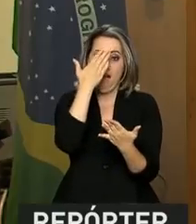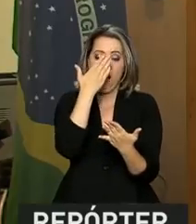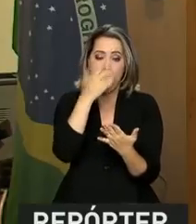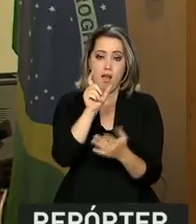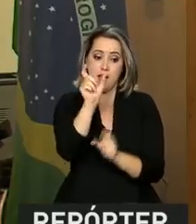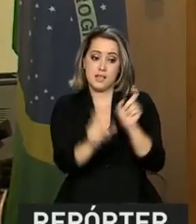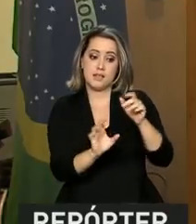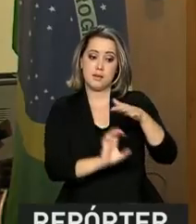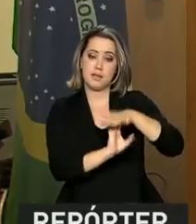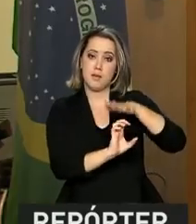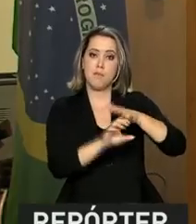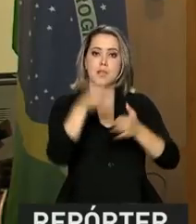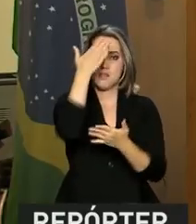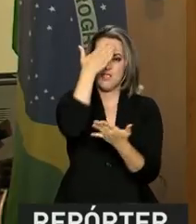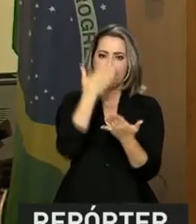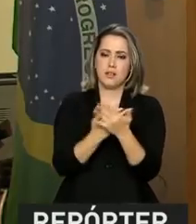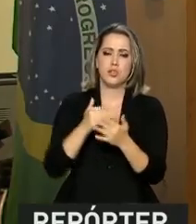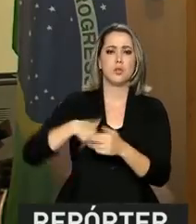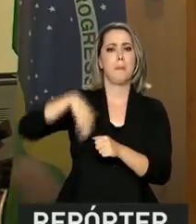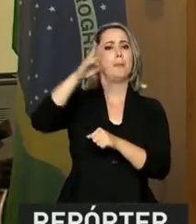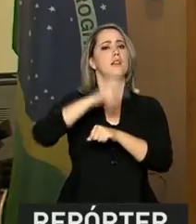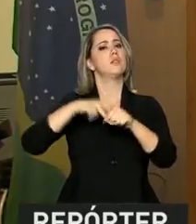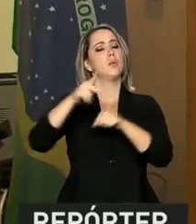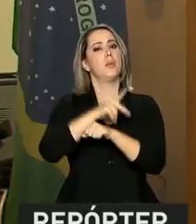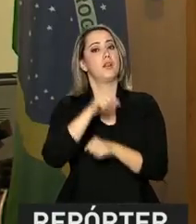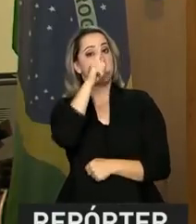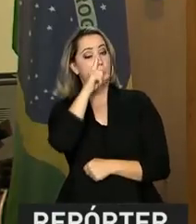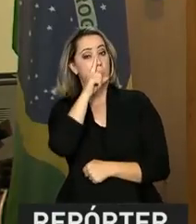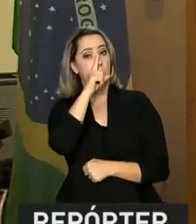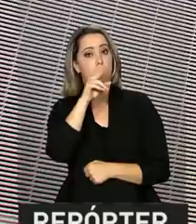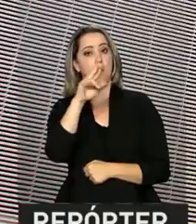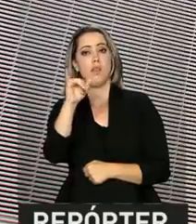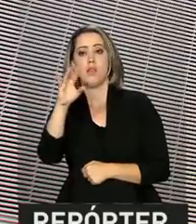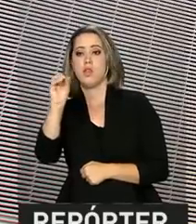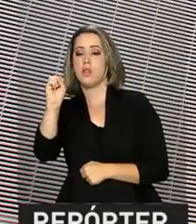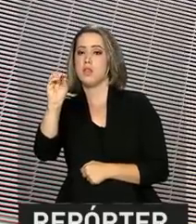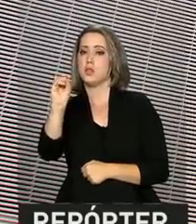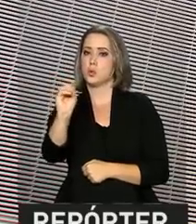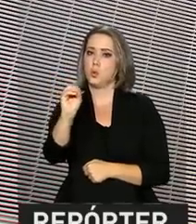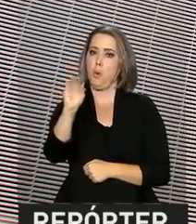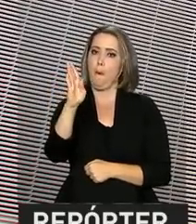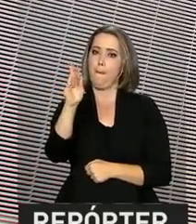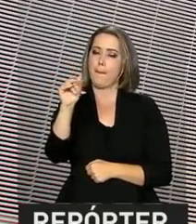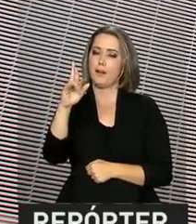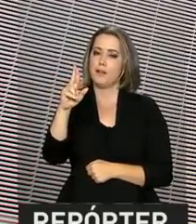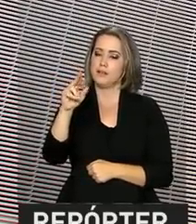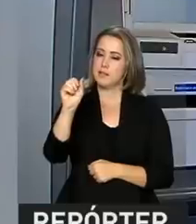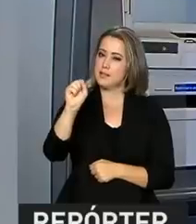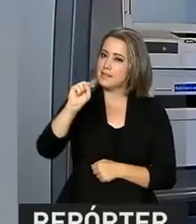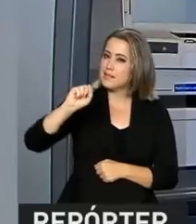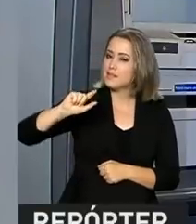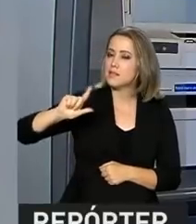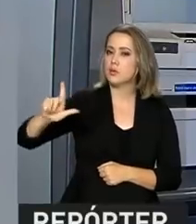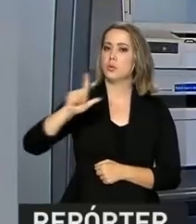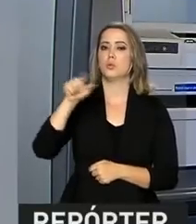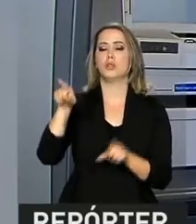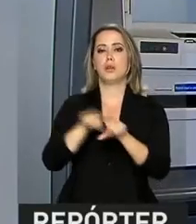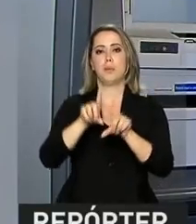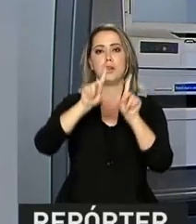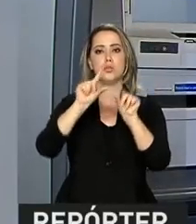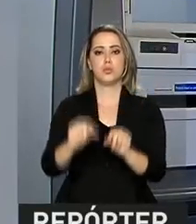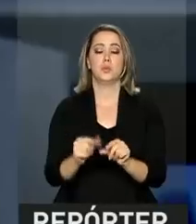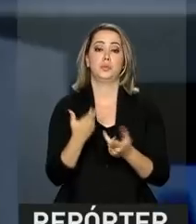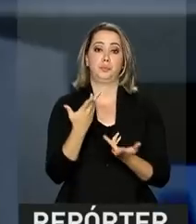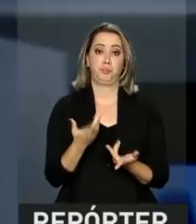investidor aumentando cada vez mais e o risco Brasil também diminuindo. Outra medida foi permitir que trabalhadores com contas